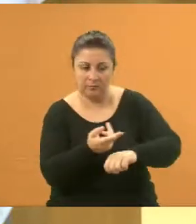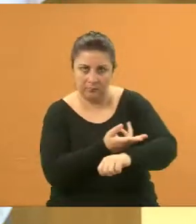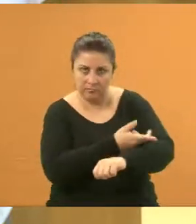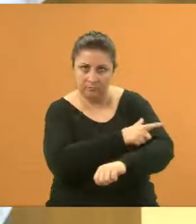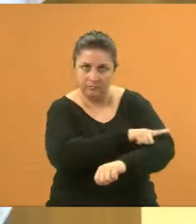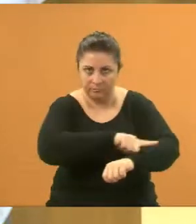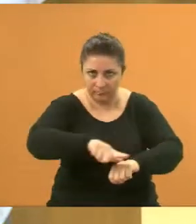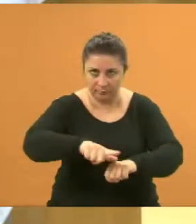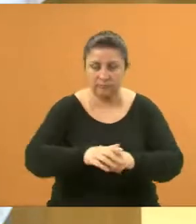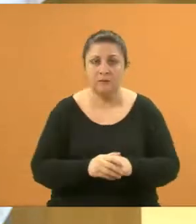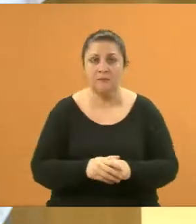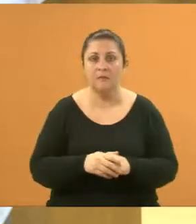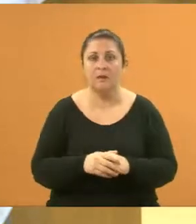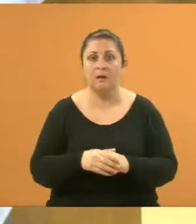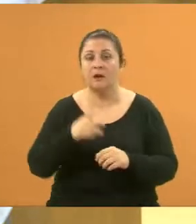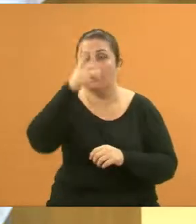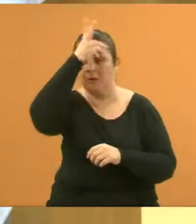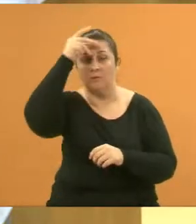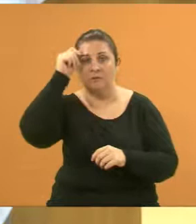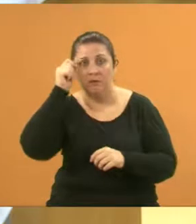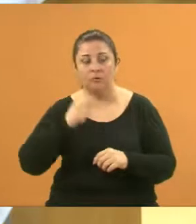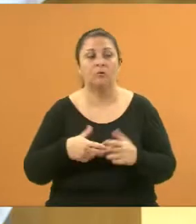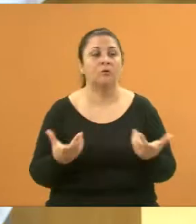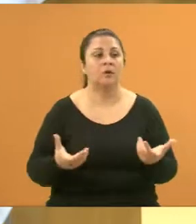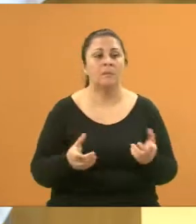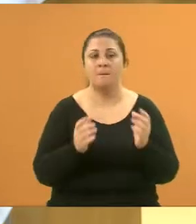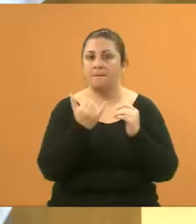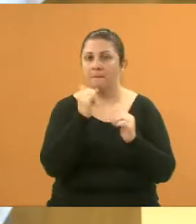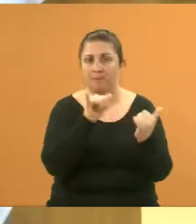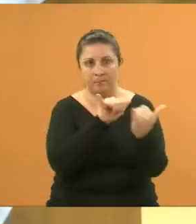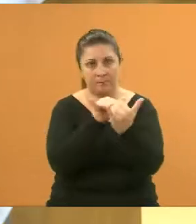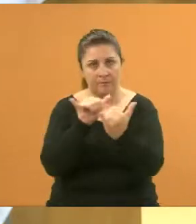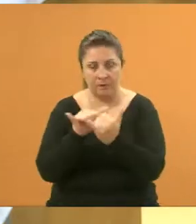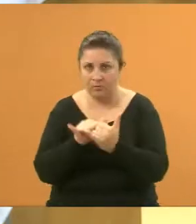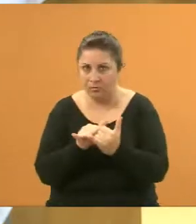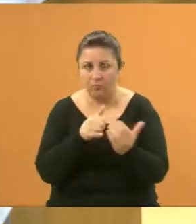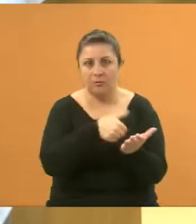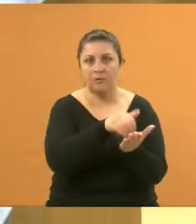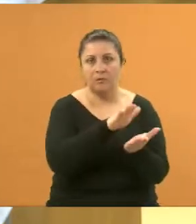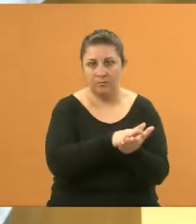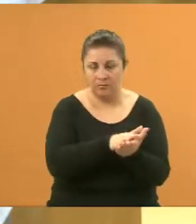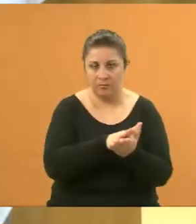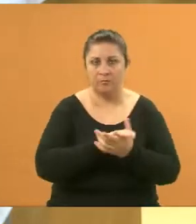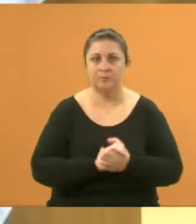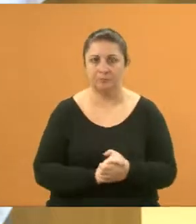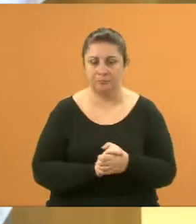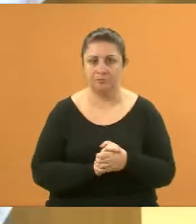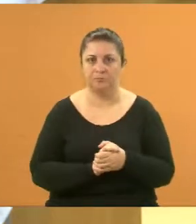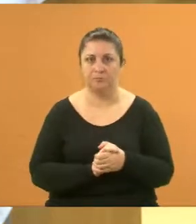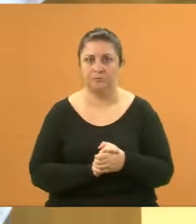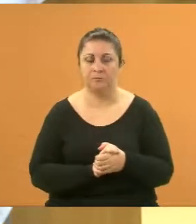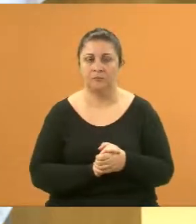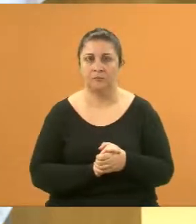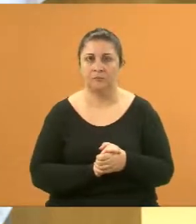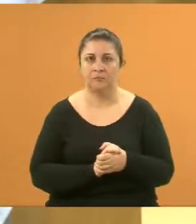a remissão das multas tanto na esfera judicial como na esfera